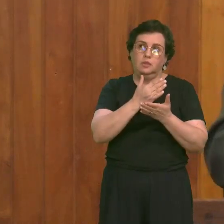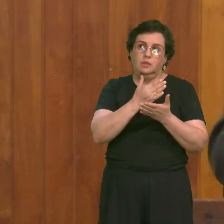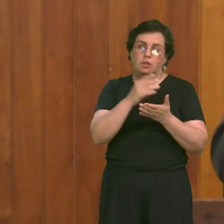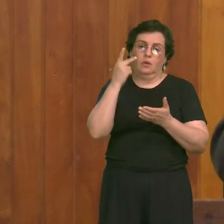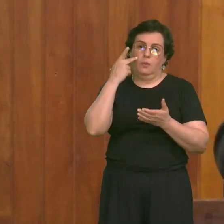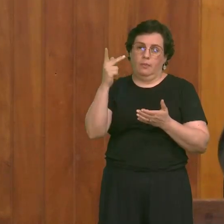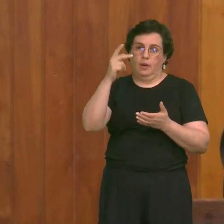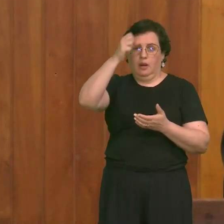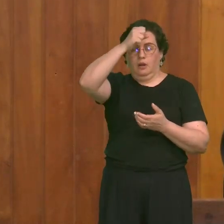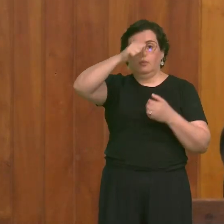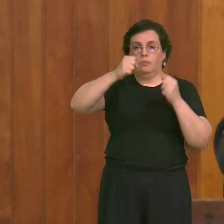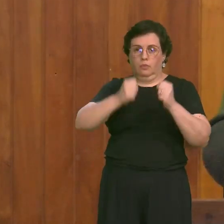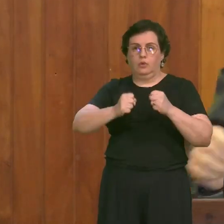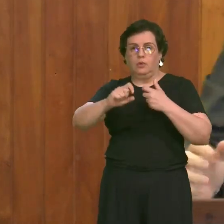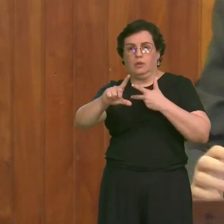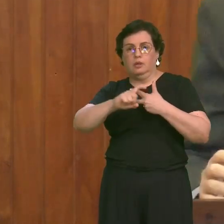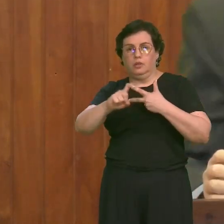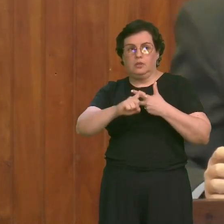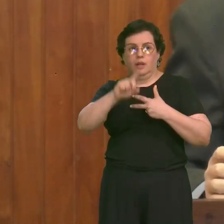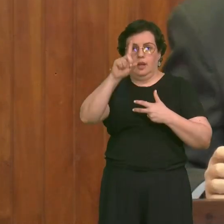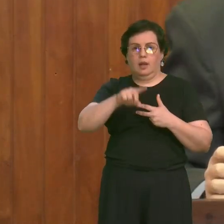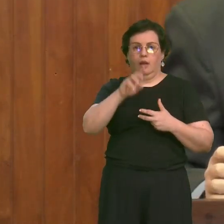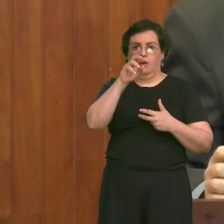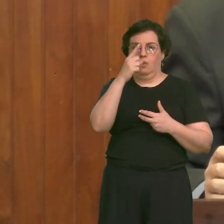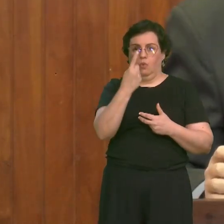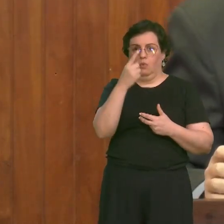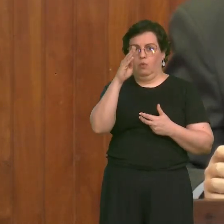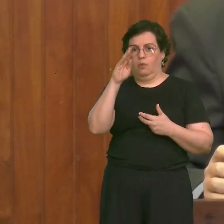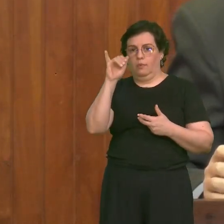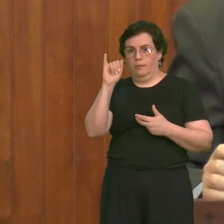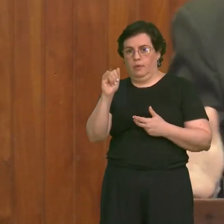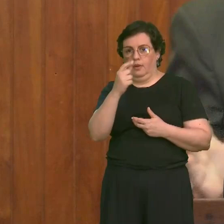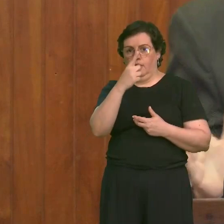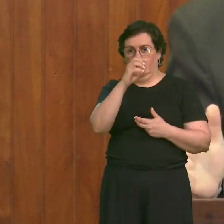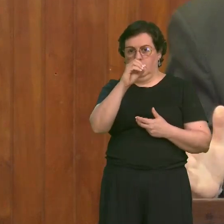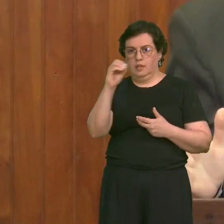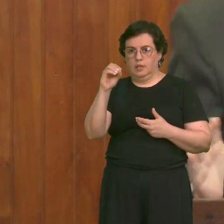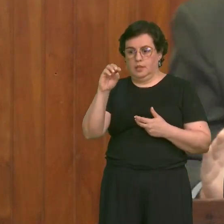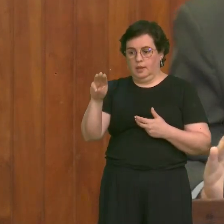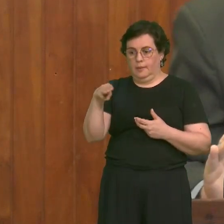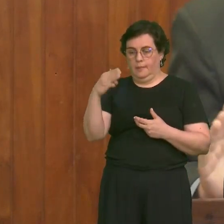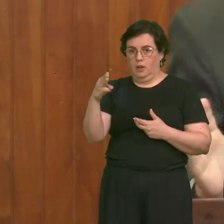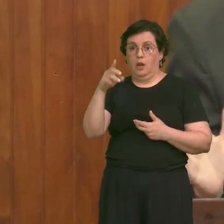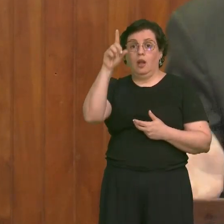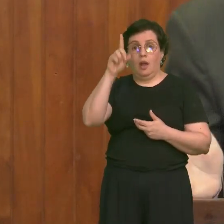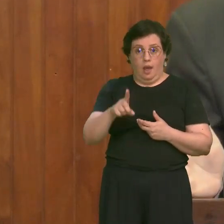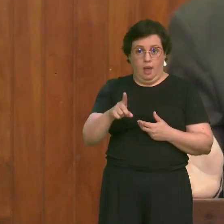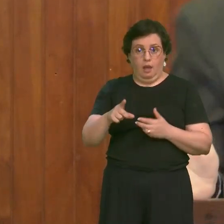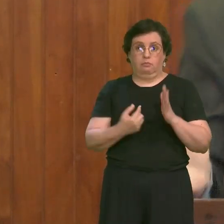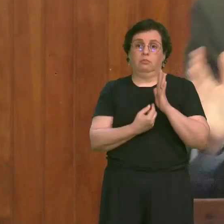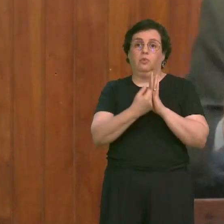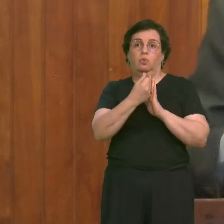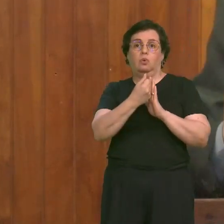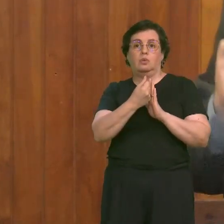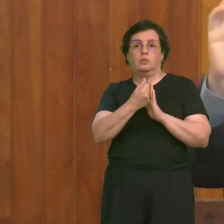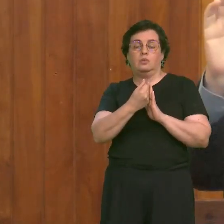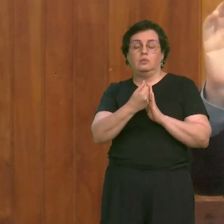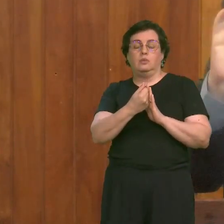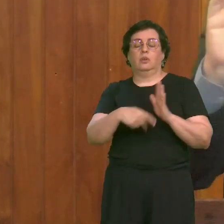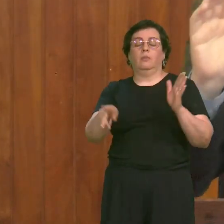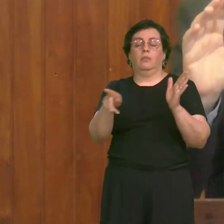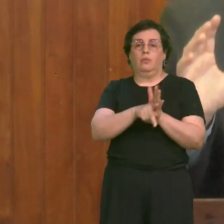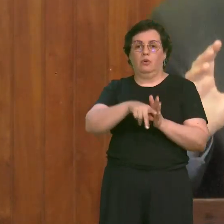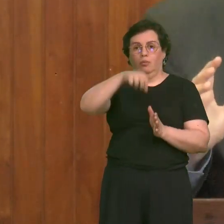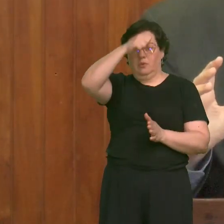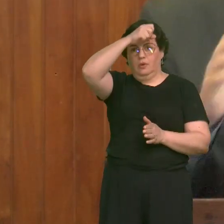do Poder Executivo é um bilhão e 100 milhões Esse é aquele orçamento passivo